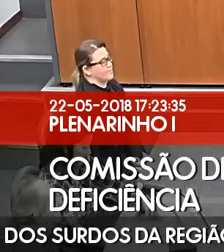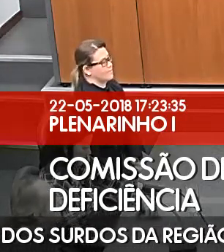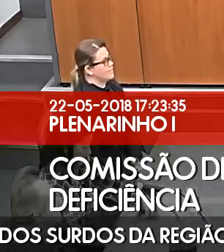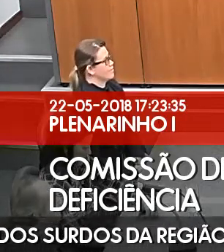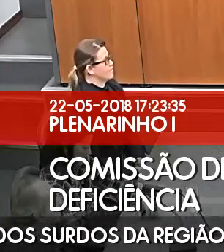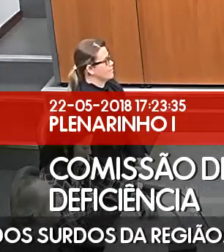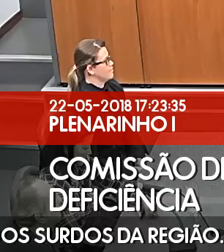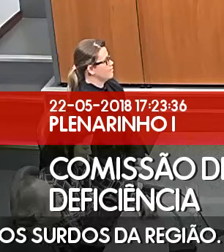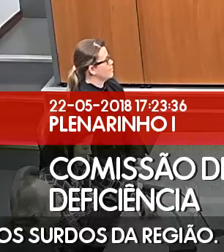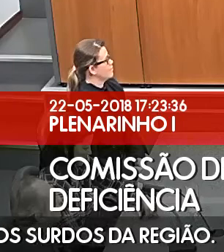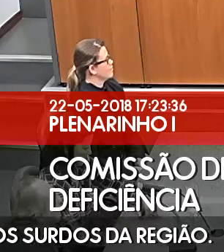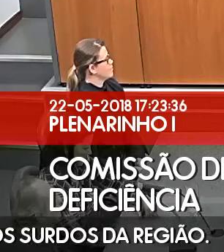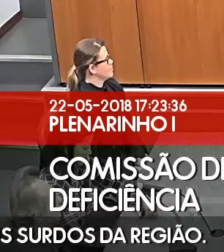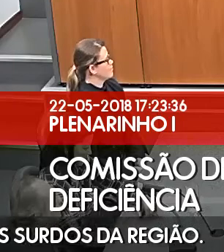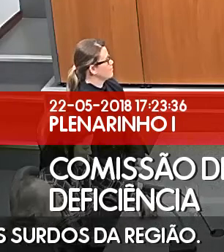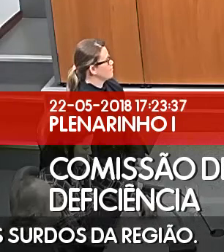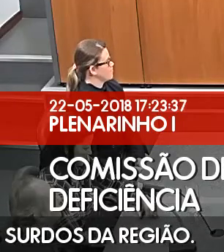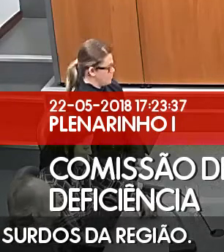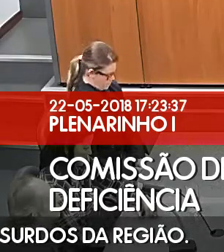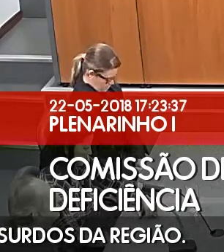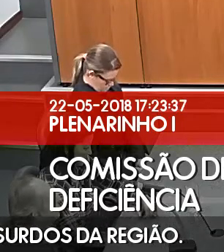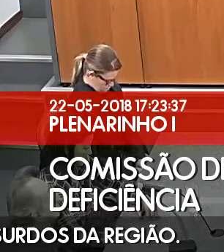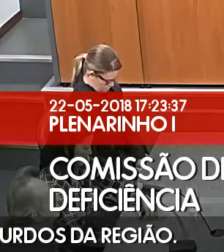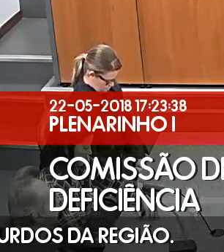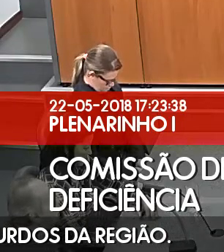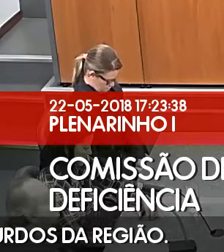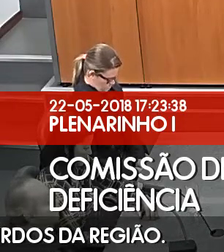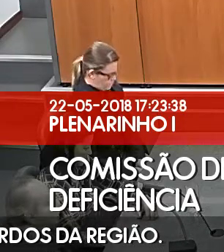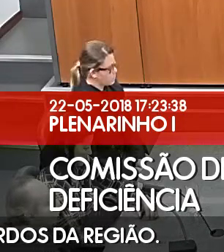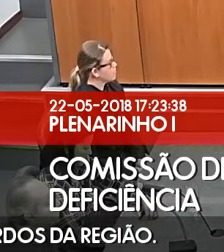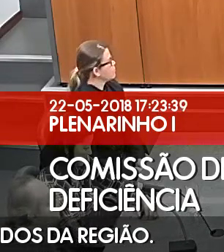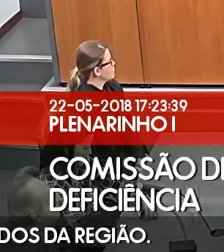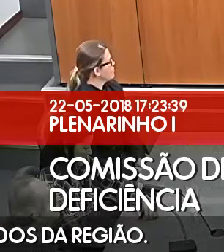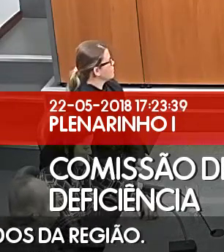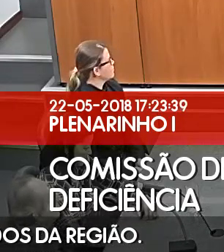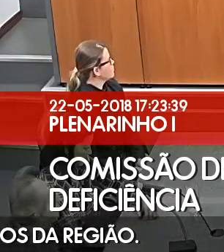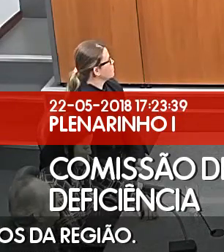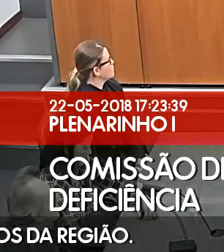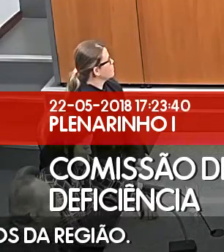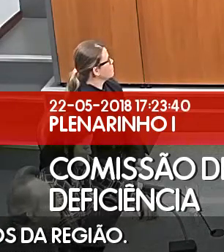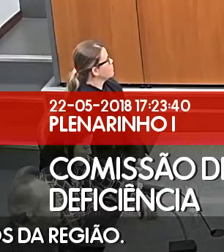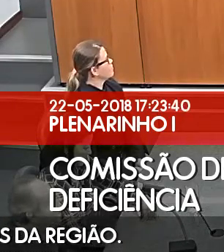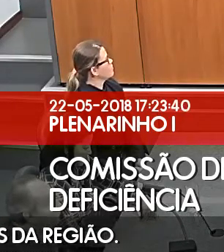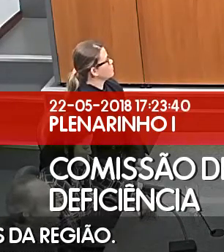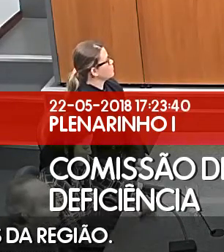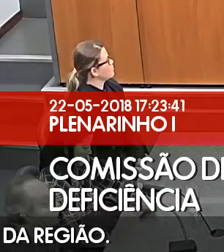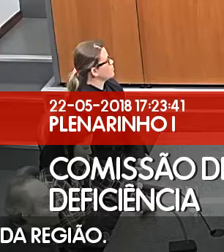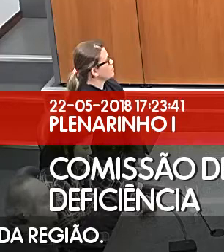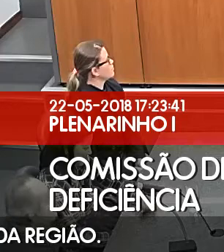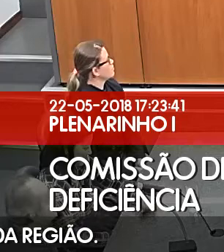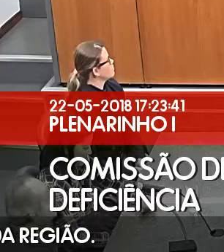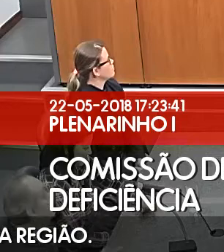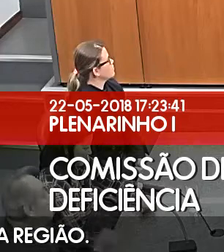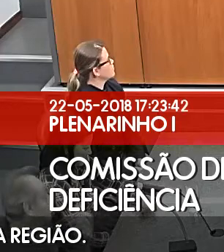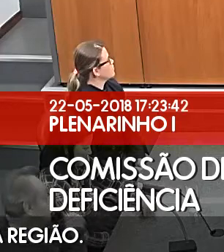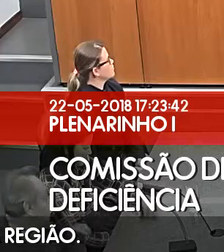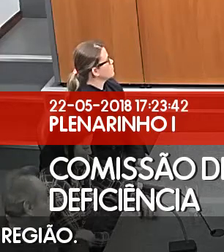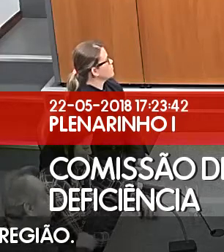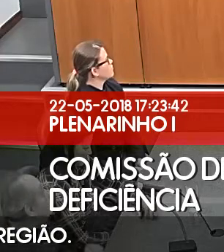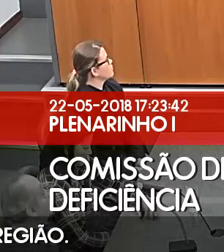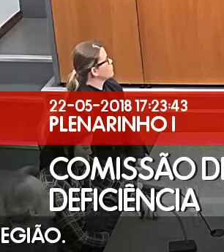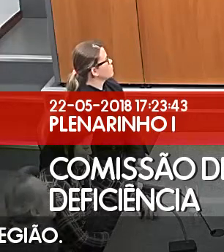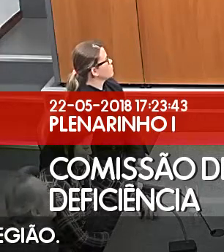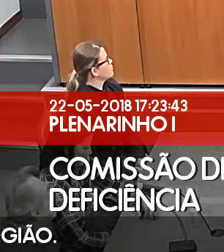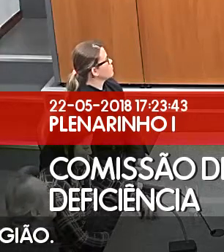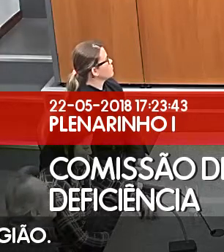auditiva. Assim como o funcionário da prefeitura está sendo treinado por um aluno do São Rafael, o professor do São Rafael, o pessoal da